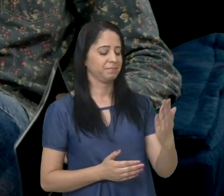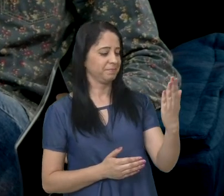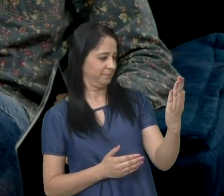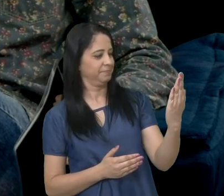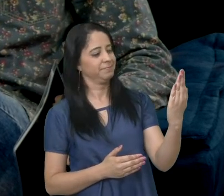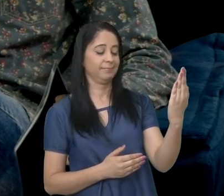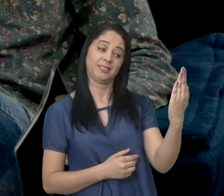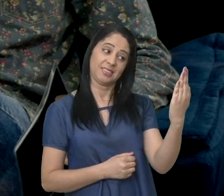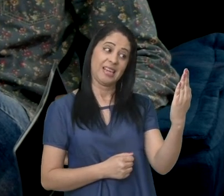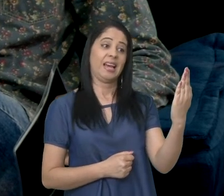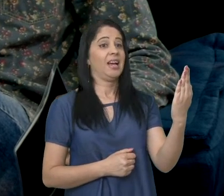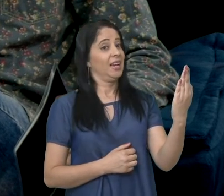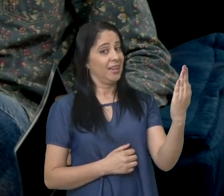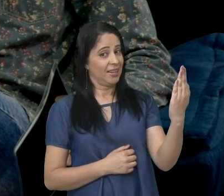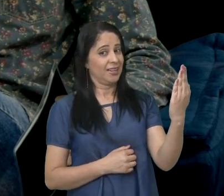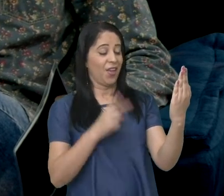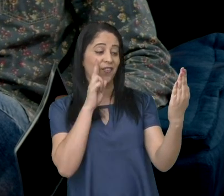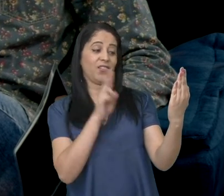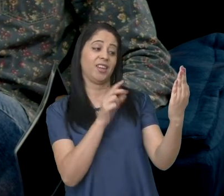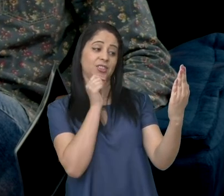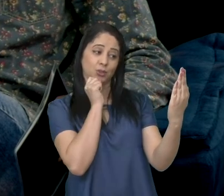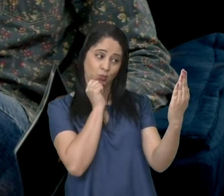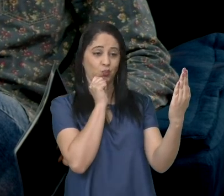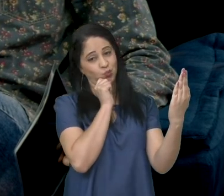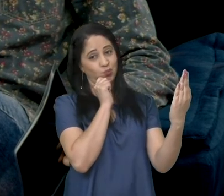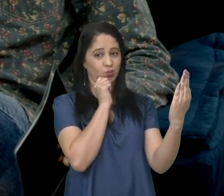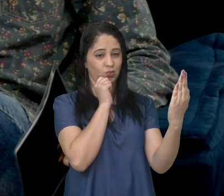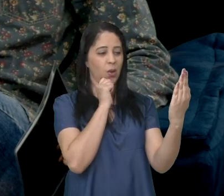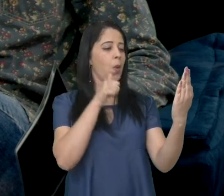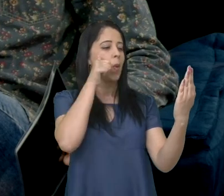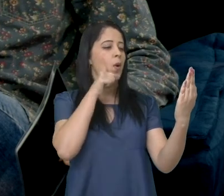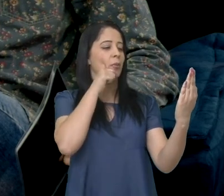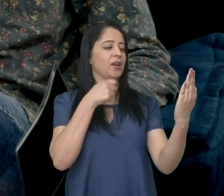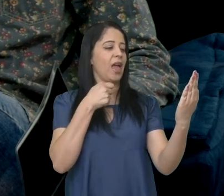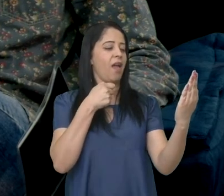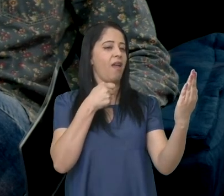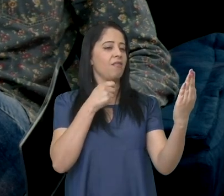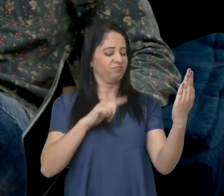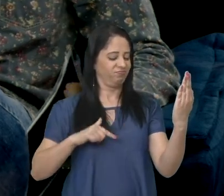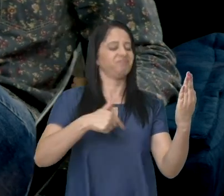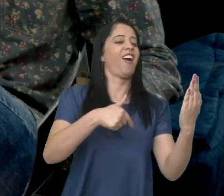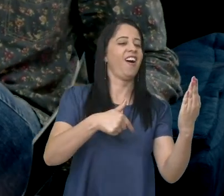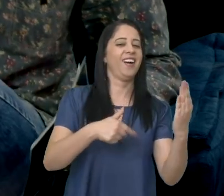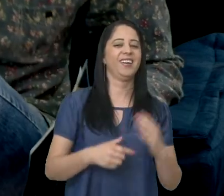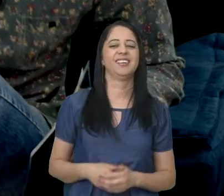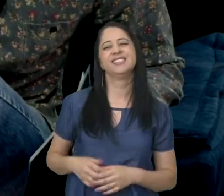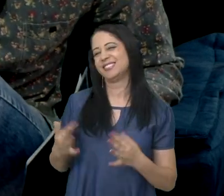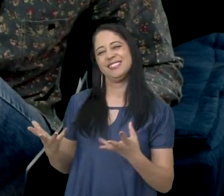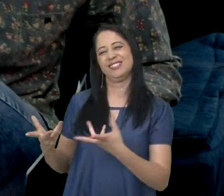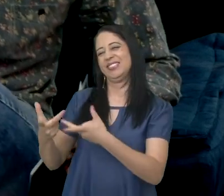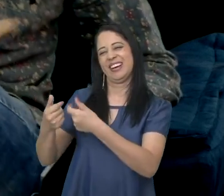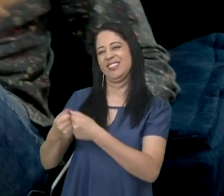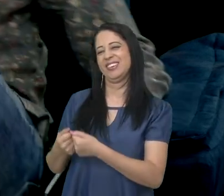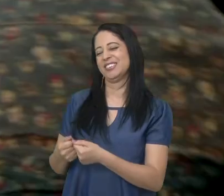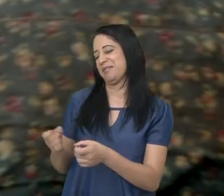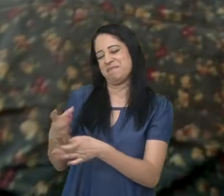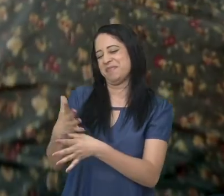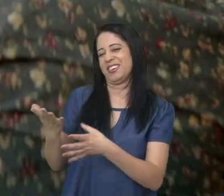Ah, ali, o que eu vejo? Isso. Ah, uma mulher guerreira. Ah, maravilha, é isso,